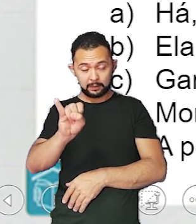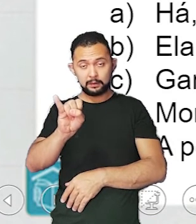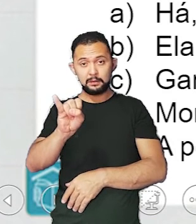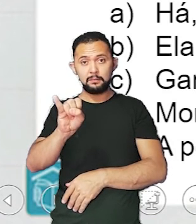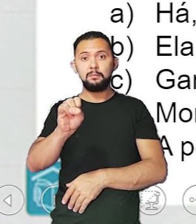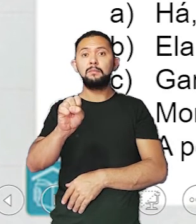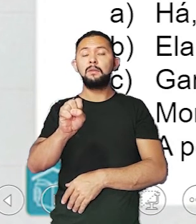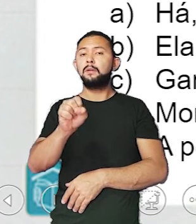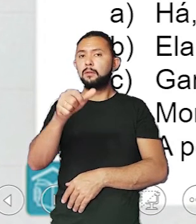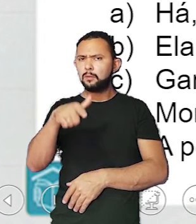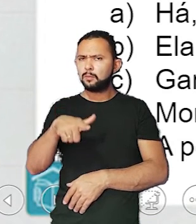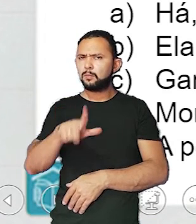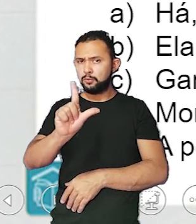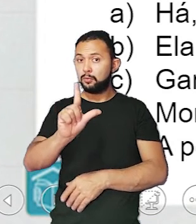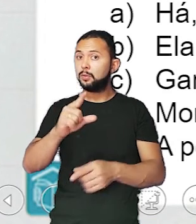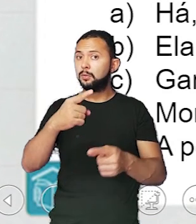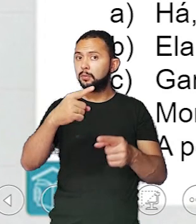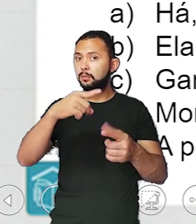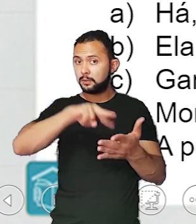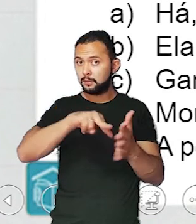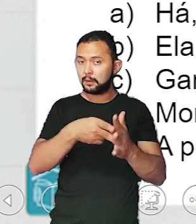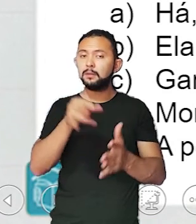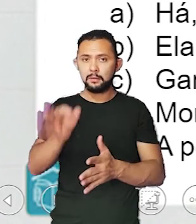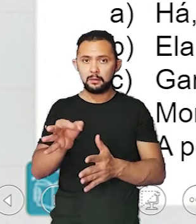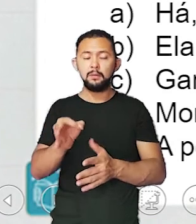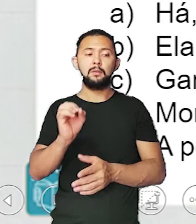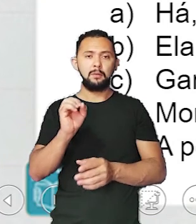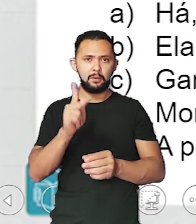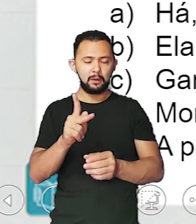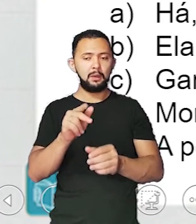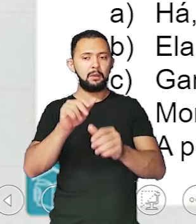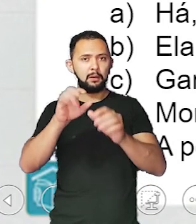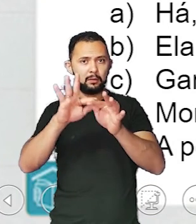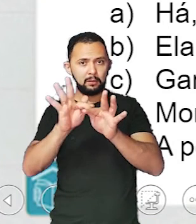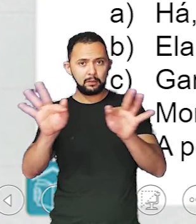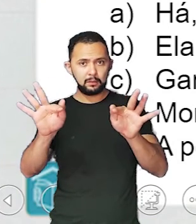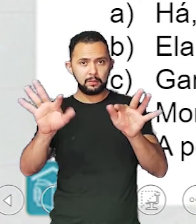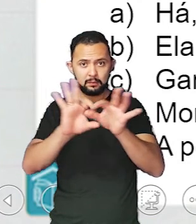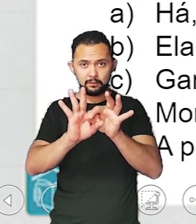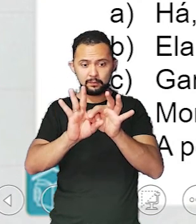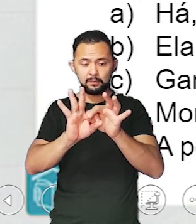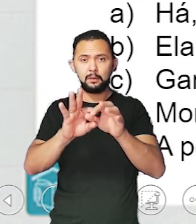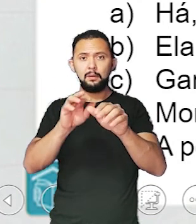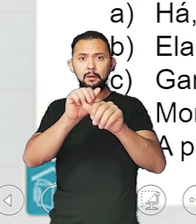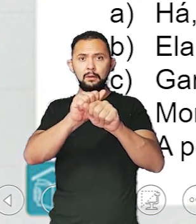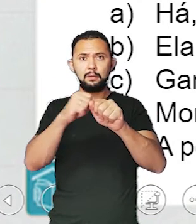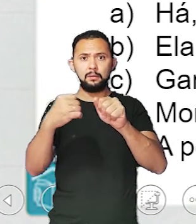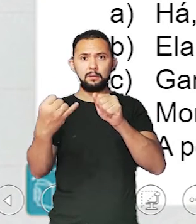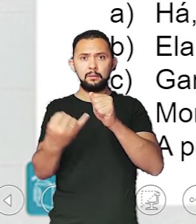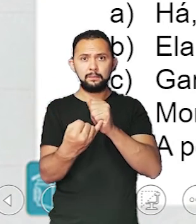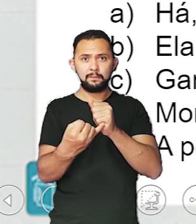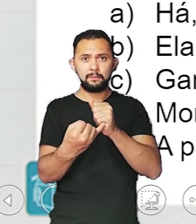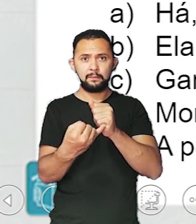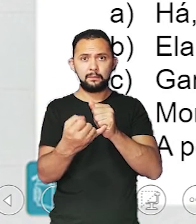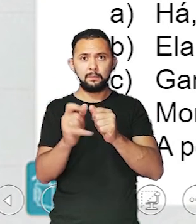sei dizer. Pode ser adjetivo. Então, aqui, ó, cai também e fica só as outras duas. Ok? E